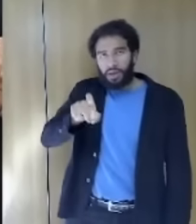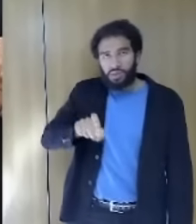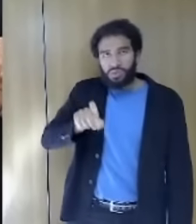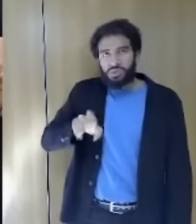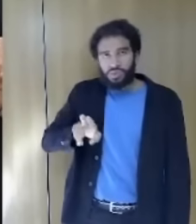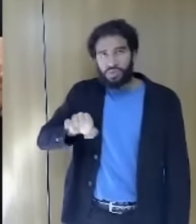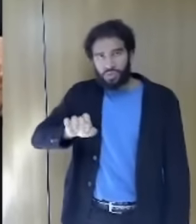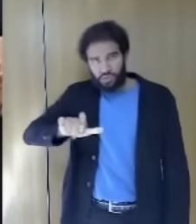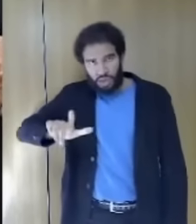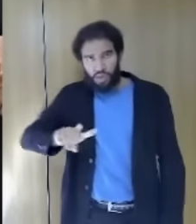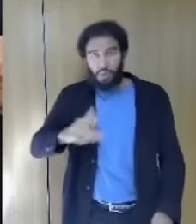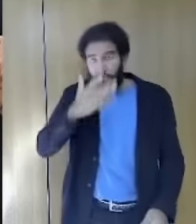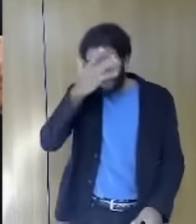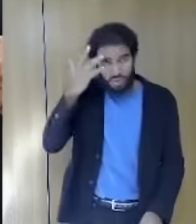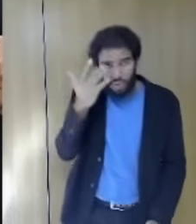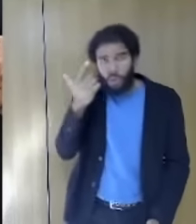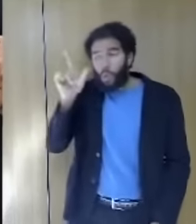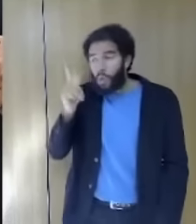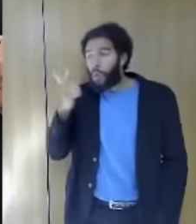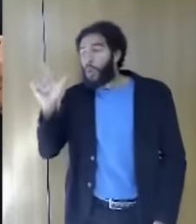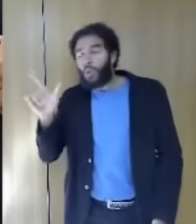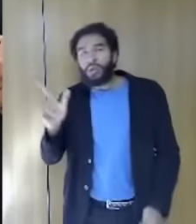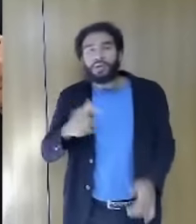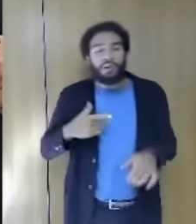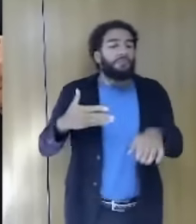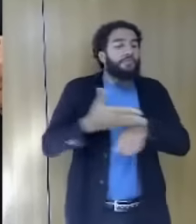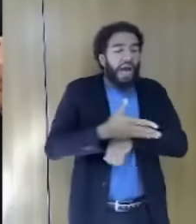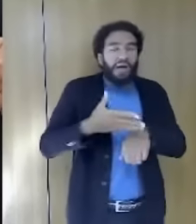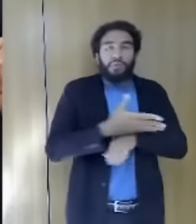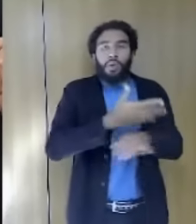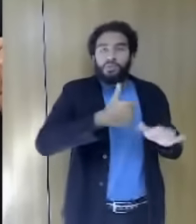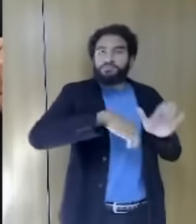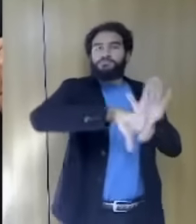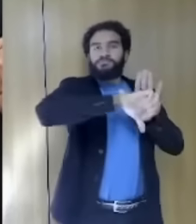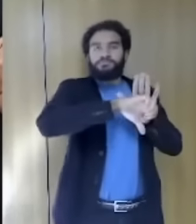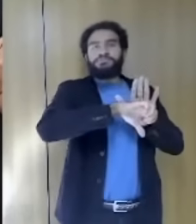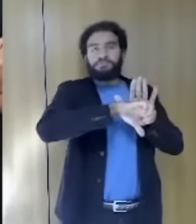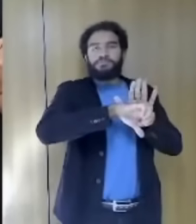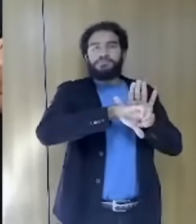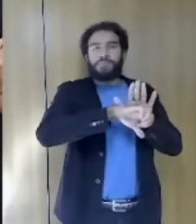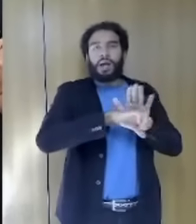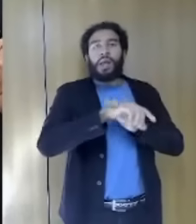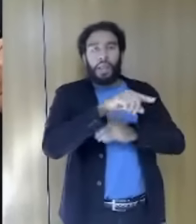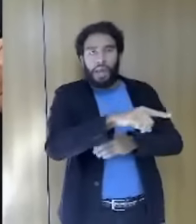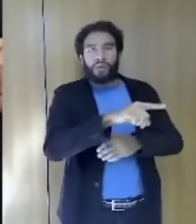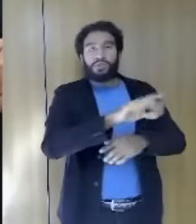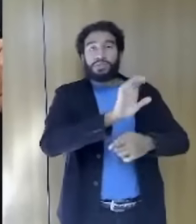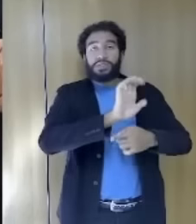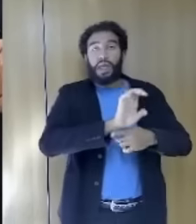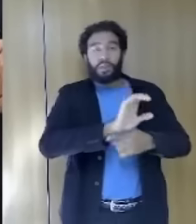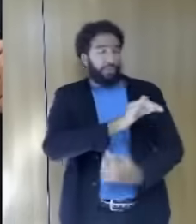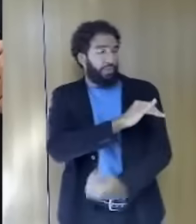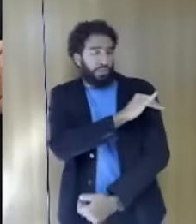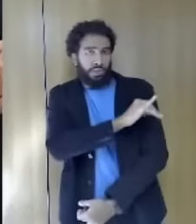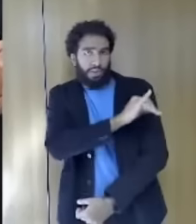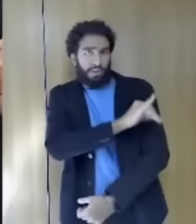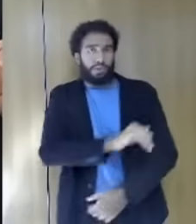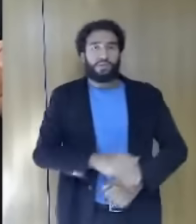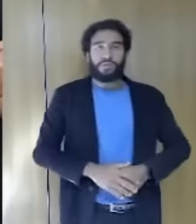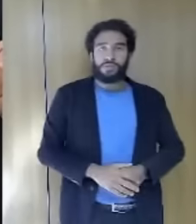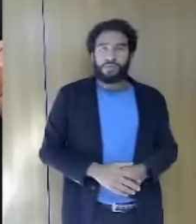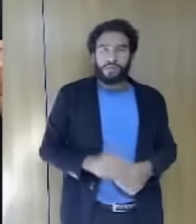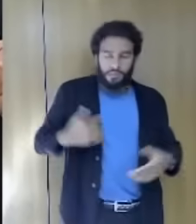pessoas como copartícipes desse evento criminoso no Rio de Janeiro. A partir